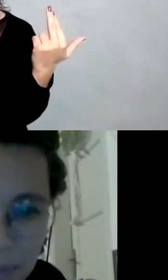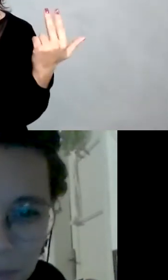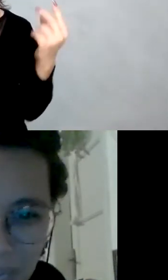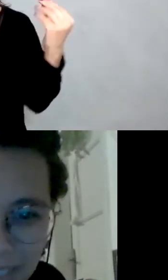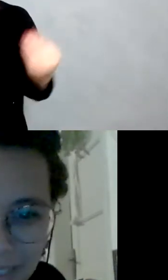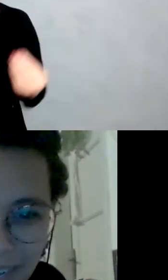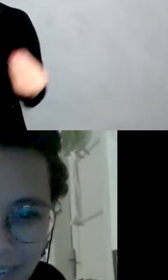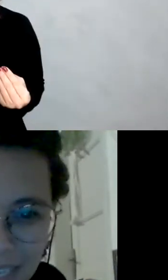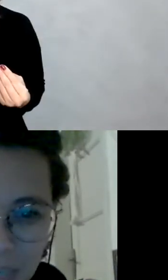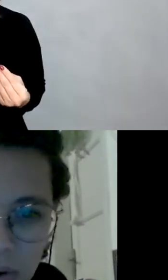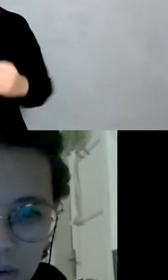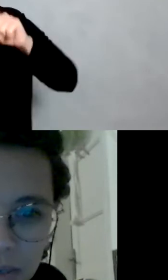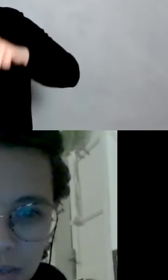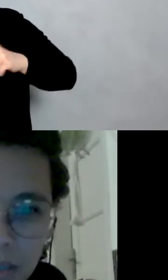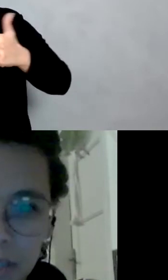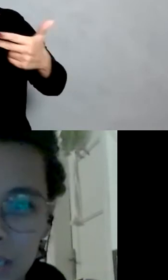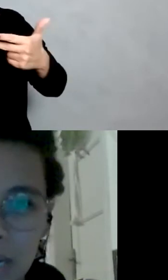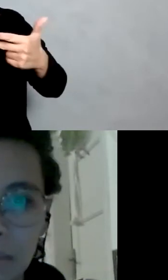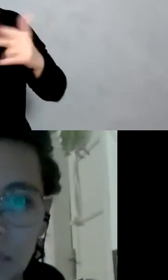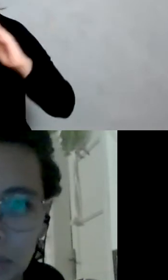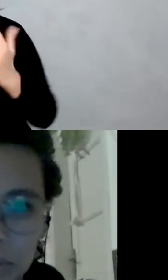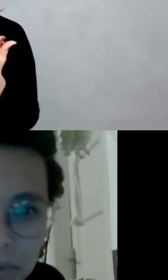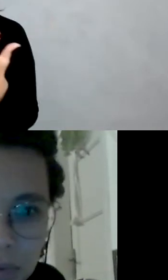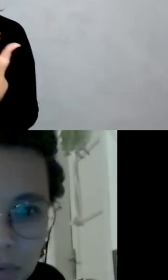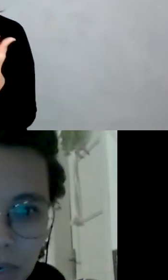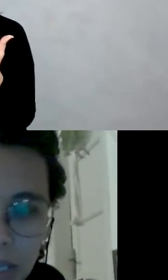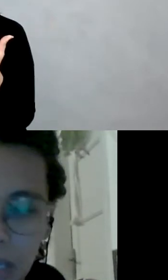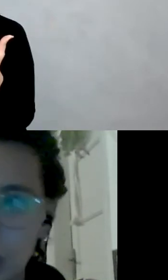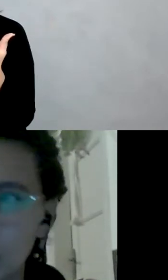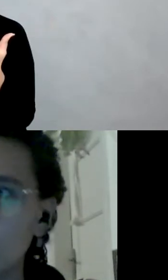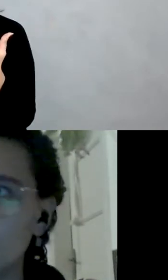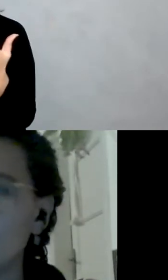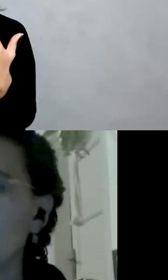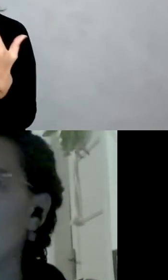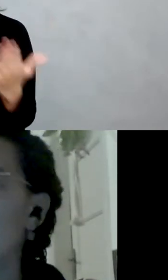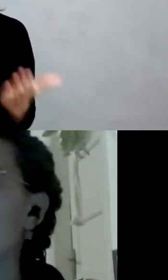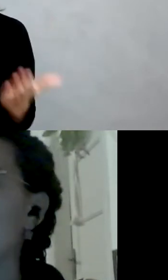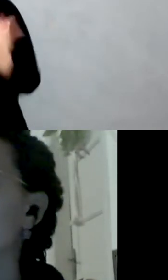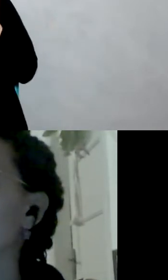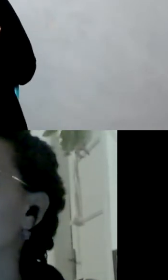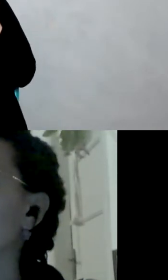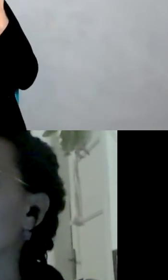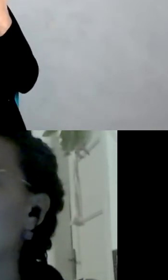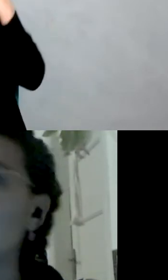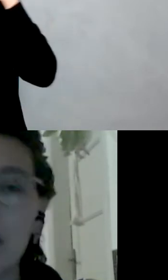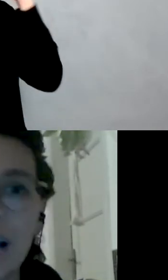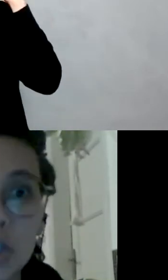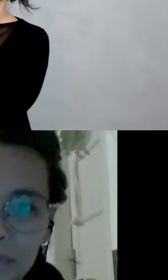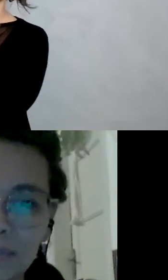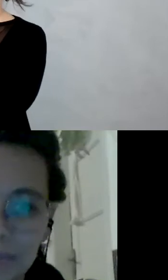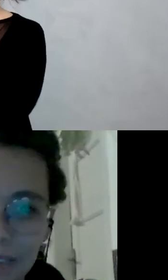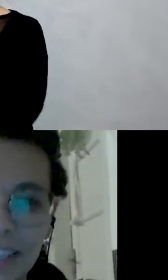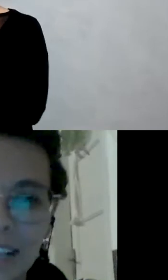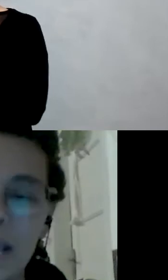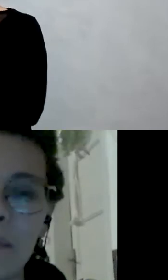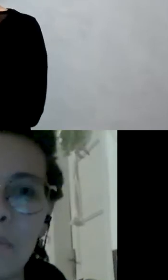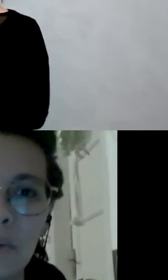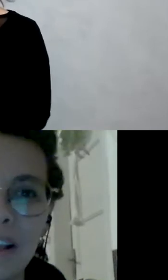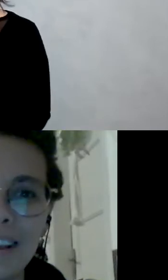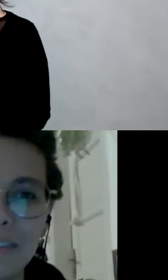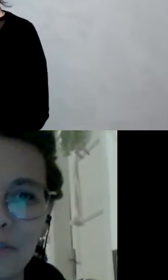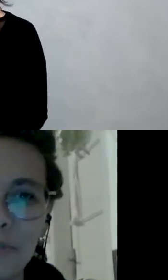dando, ela foi levando para um caminho que era justamente o que eu estava passando pela minha cabeça aqui, assim, né?